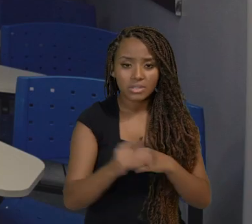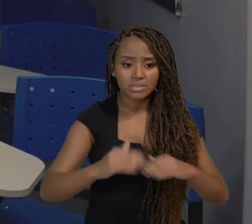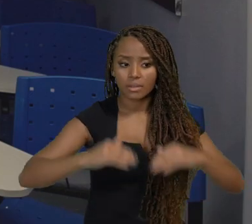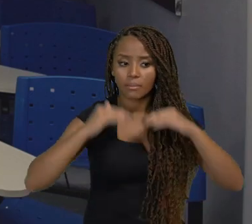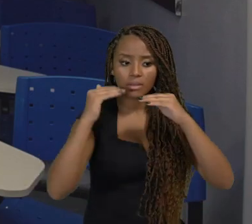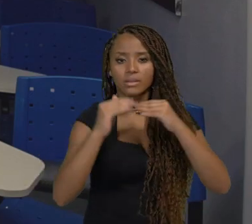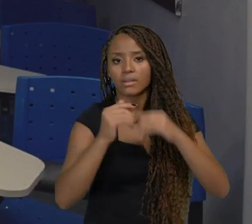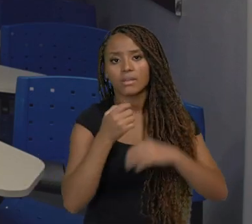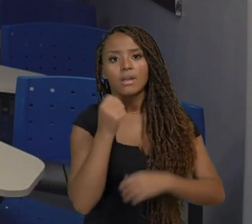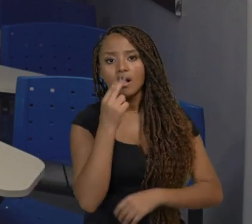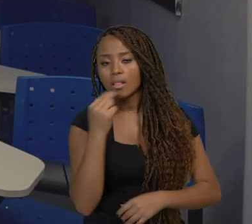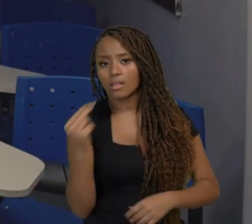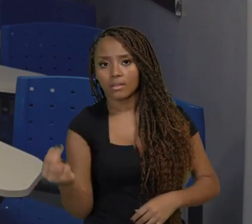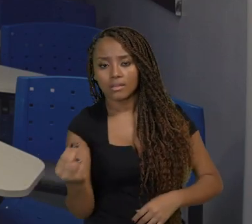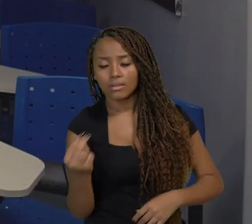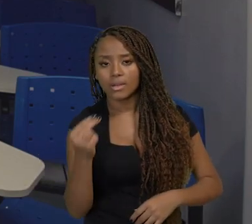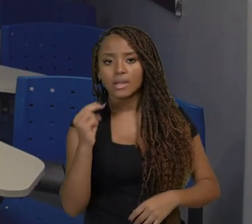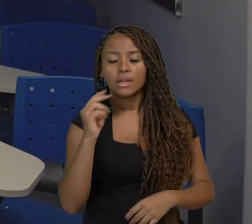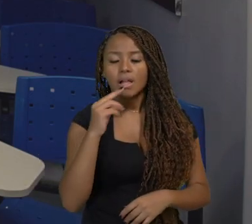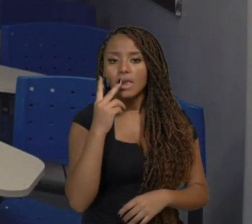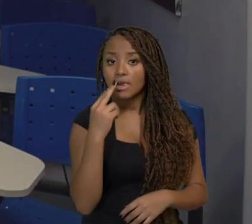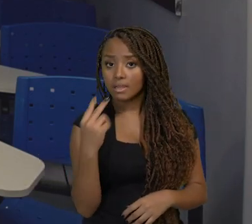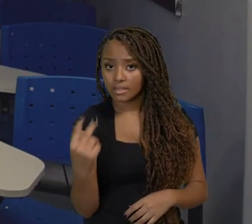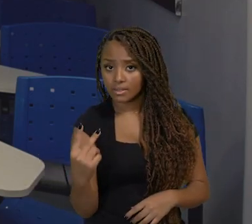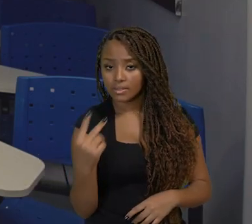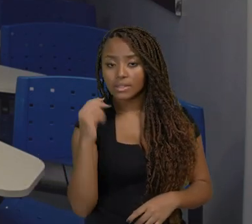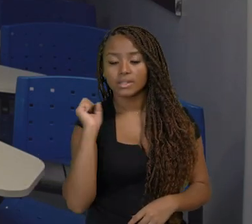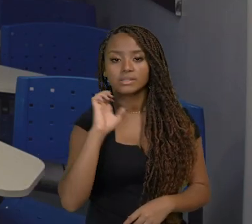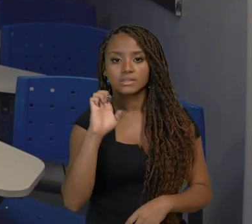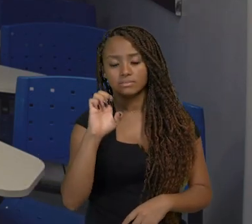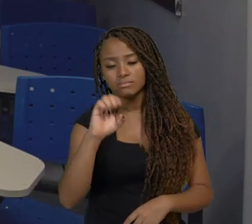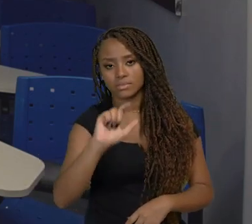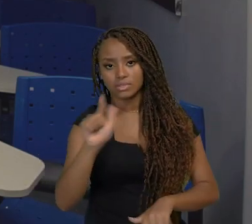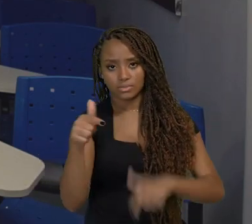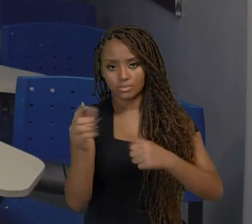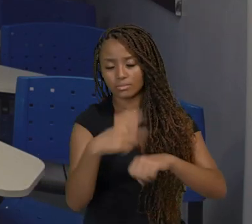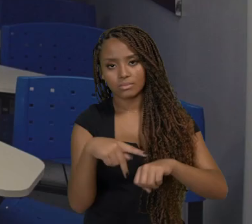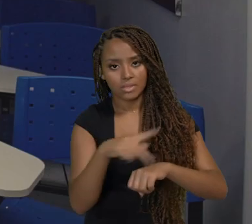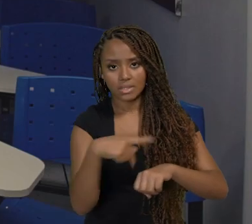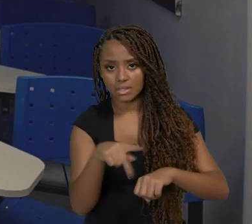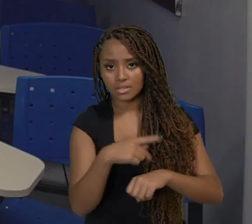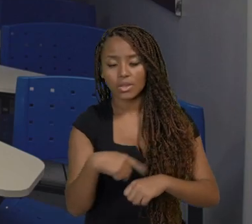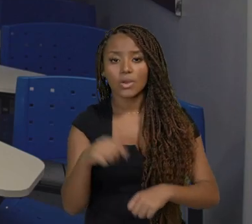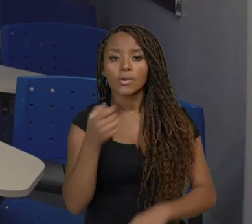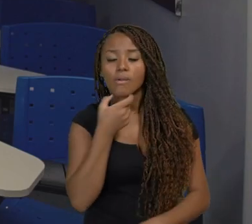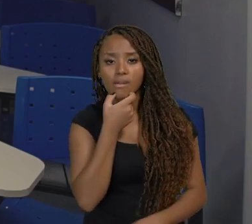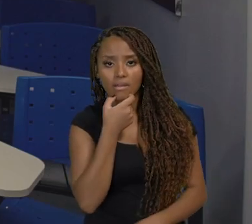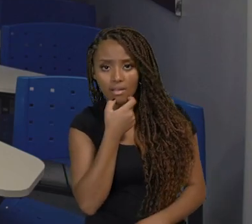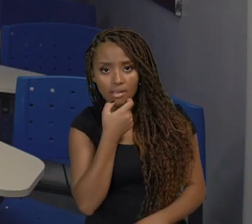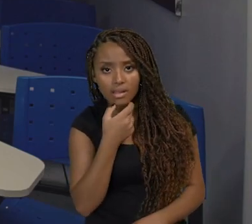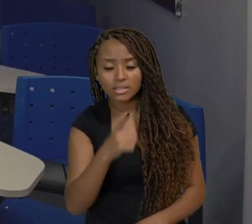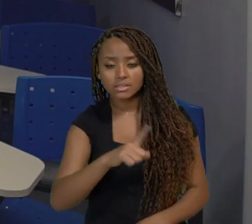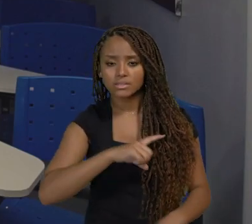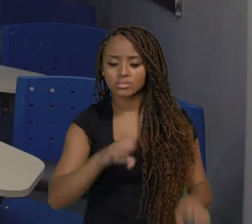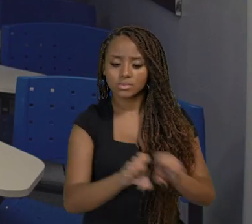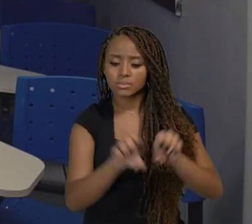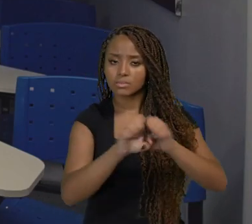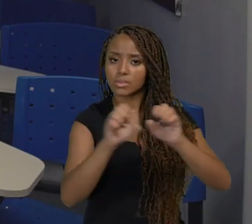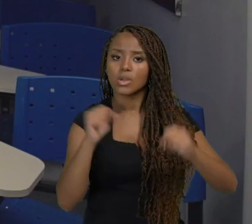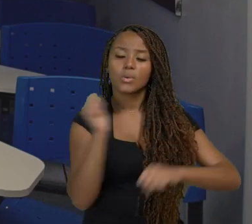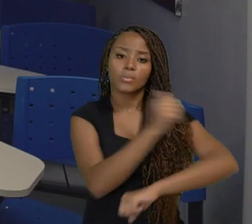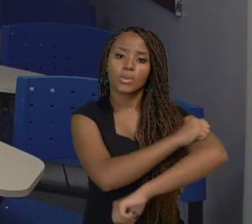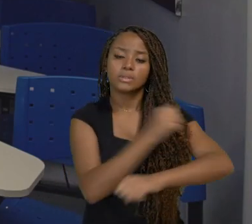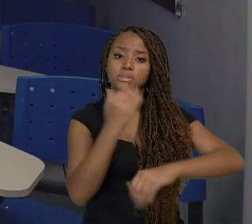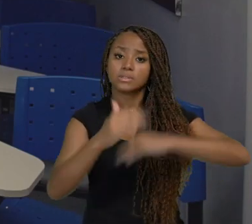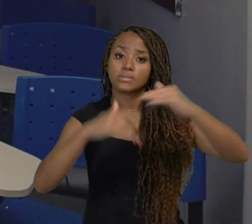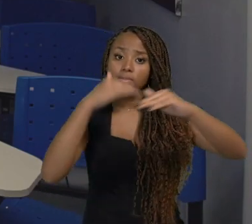de biotecnologia. Então, o inglês, principalmente aqui no nosso centro de idiomas, ele traz toda essa estrutura para o estudante se desenvolver